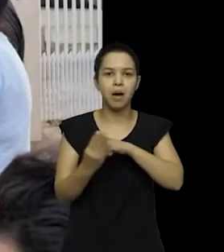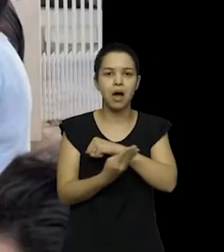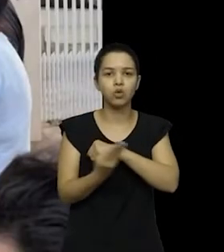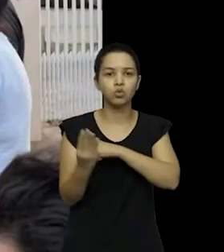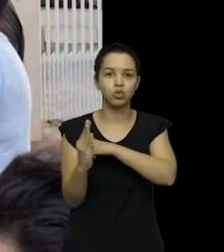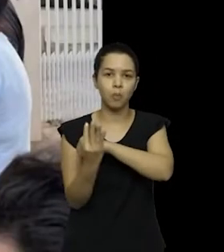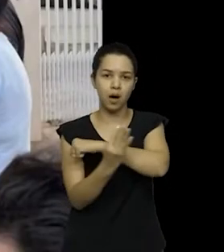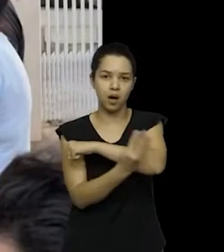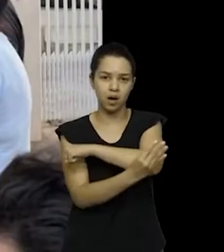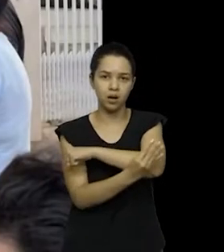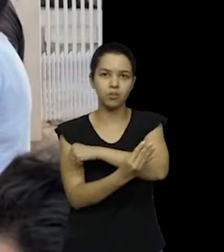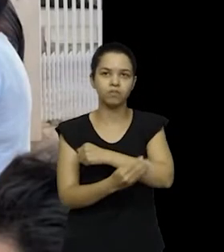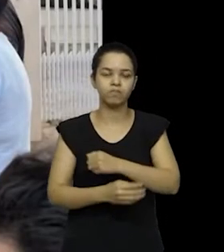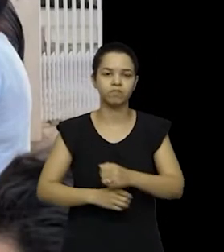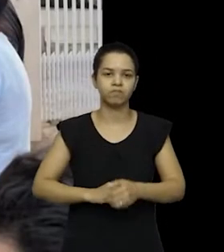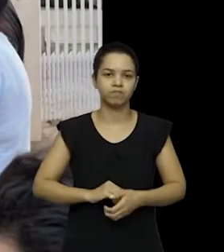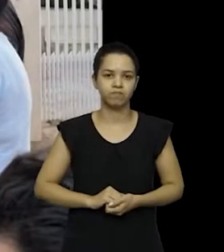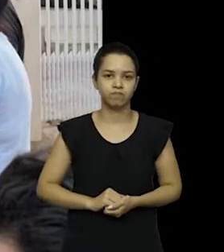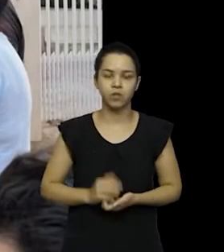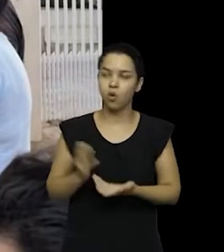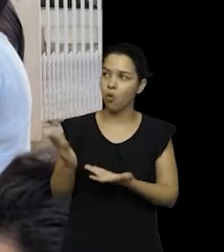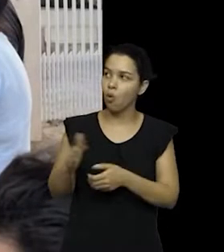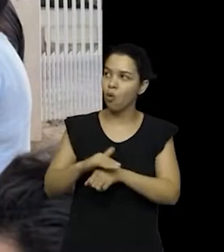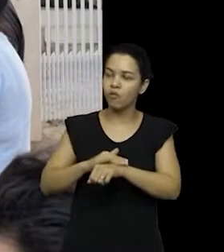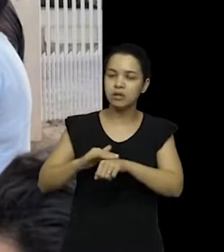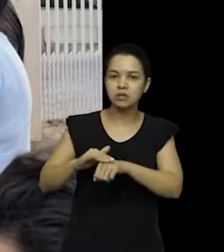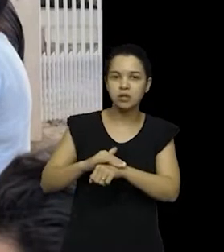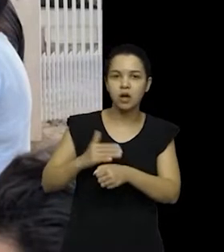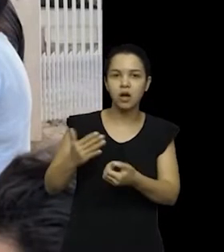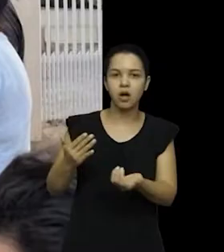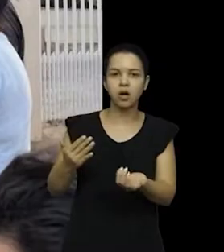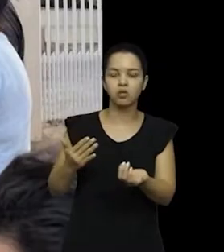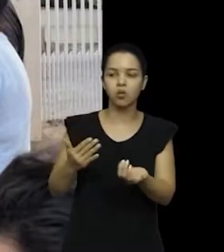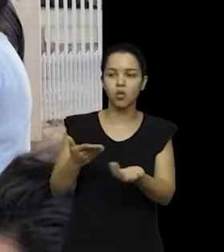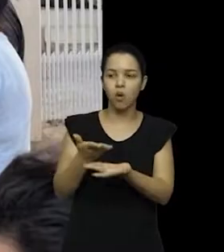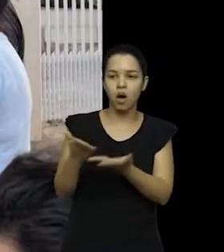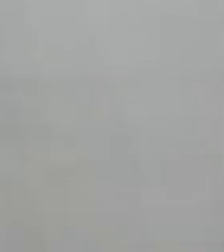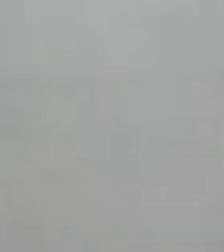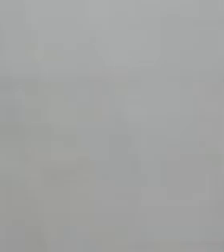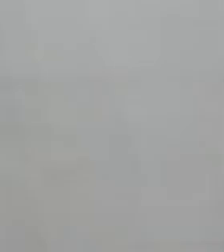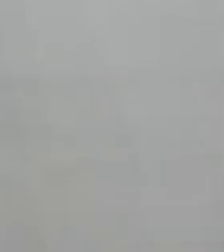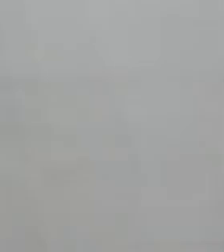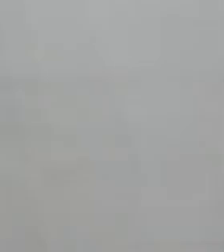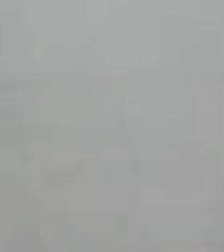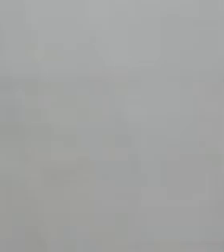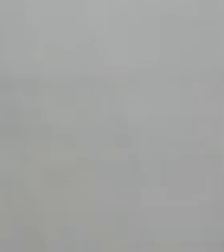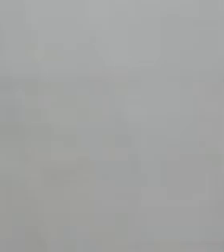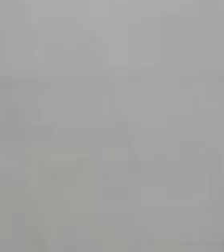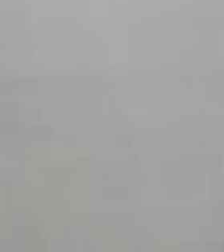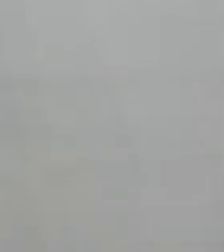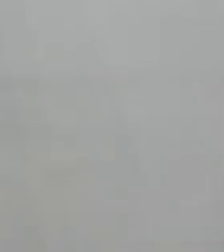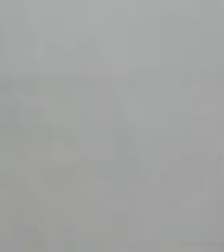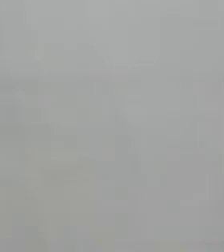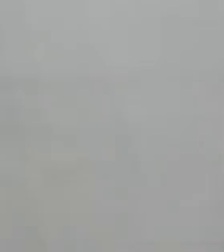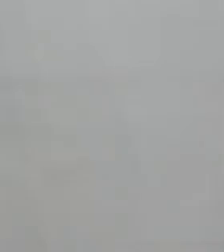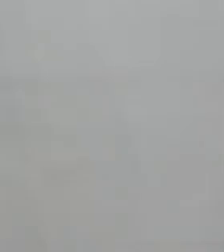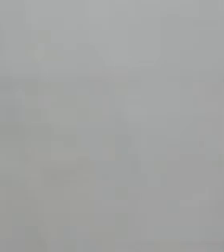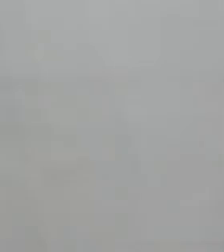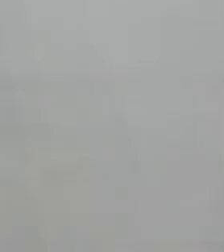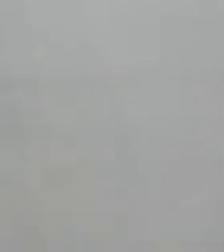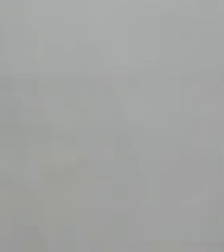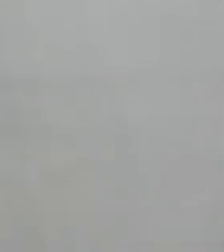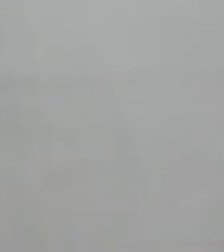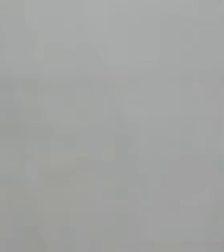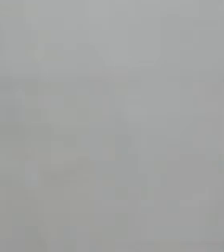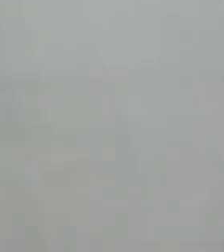prevenção e monitoramento das cheias e cobrou a ação dos governos estadual e Federal o parlamentar lembrou que desde